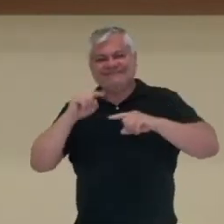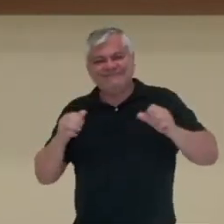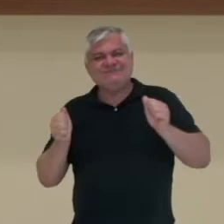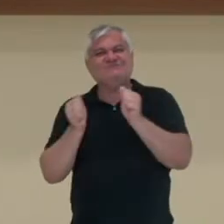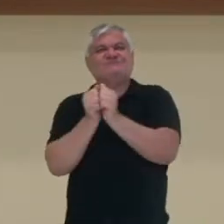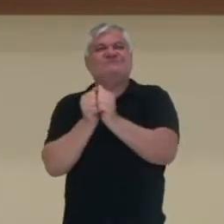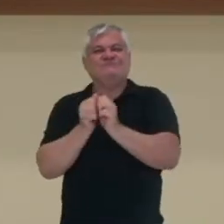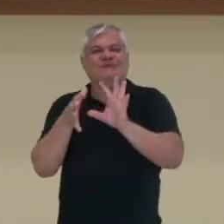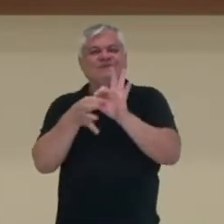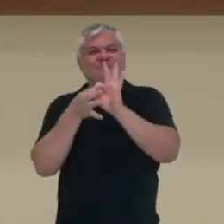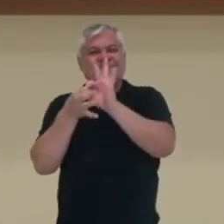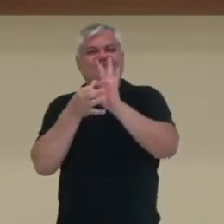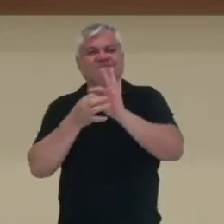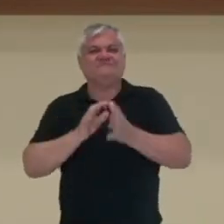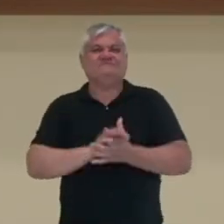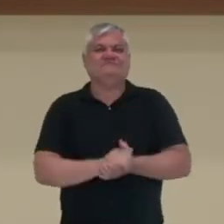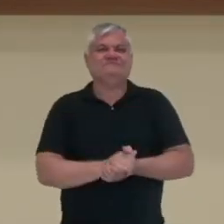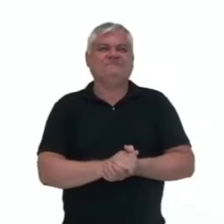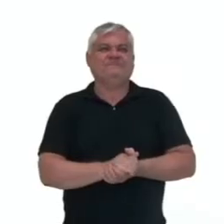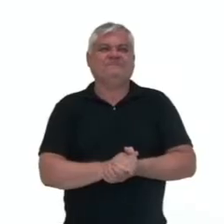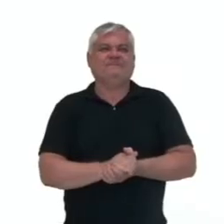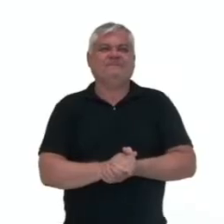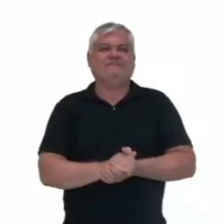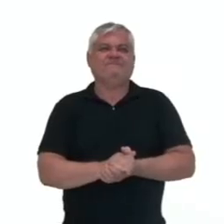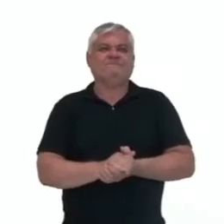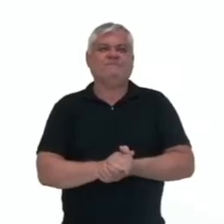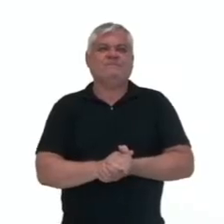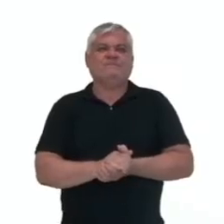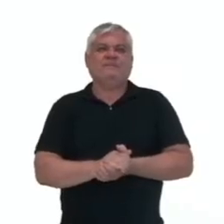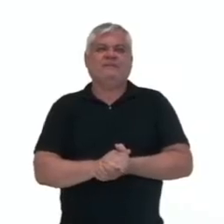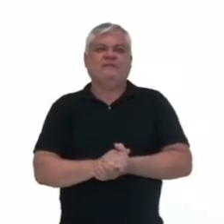a união, certo?